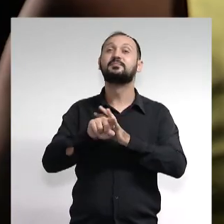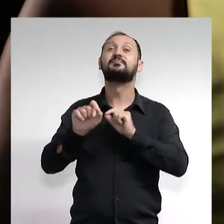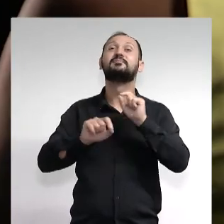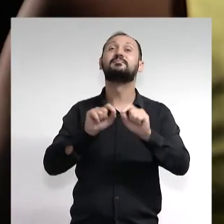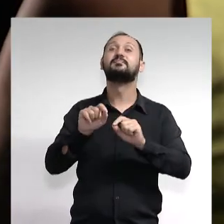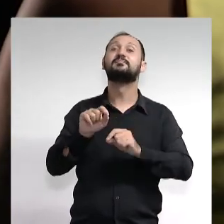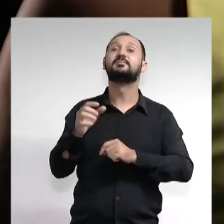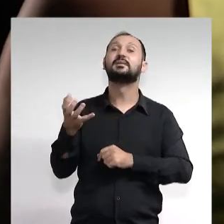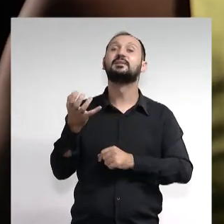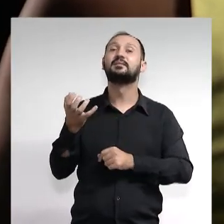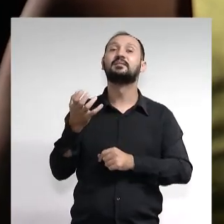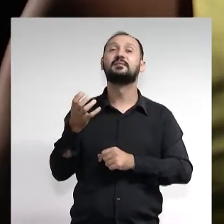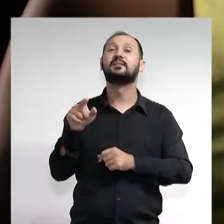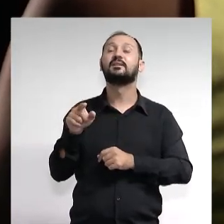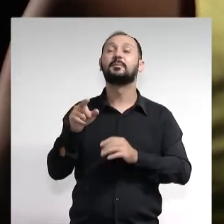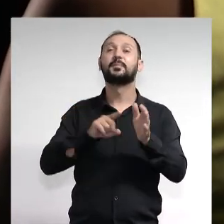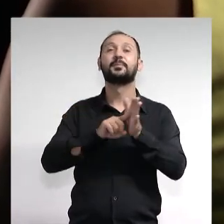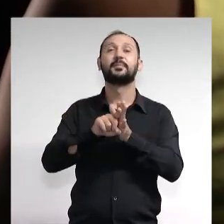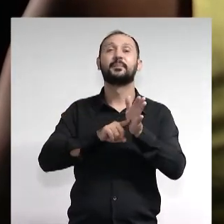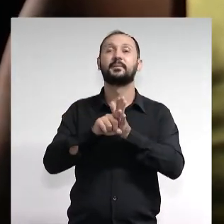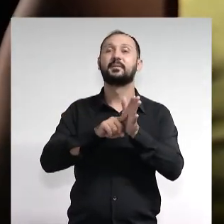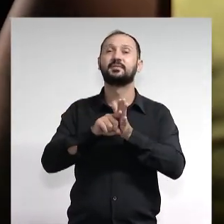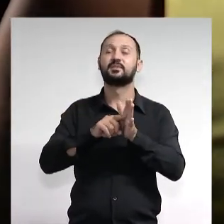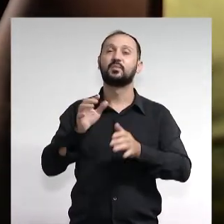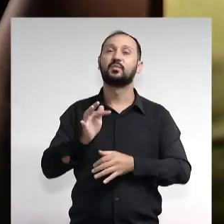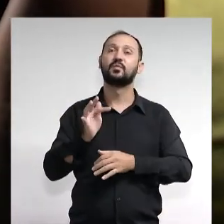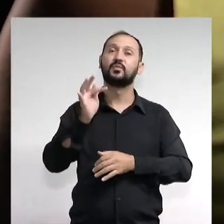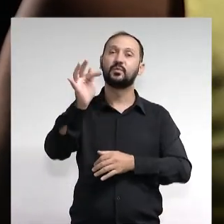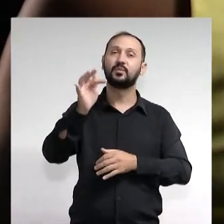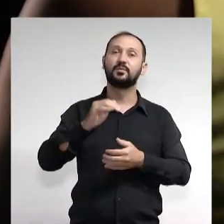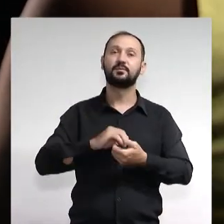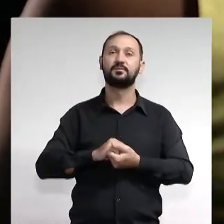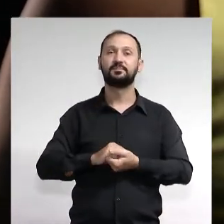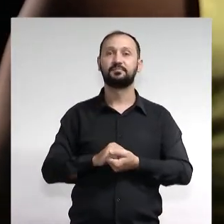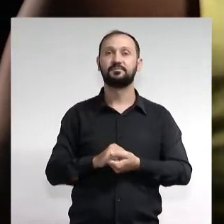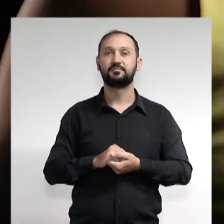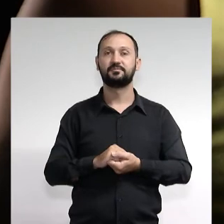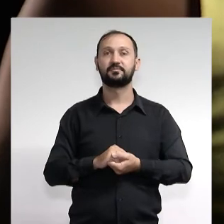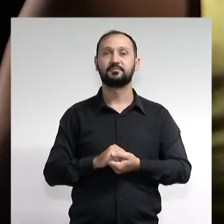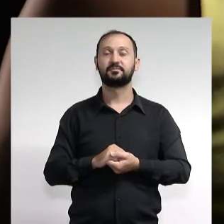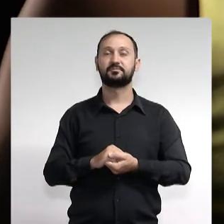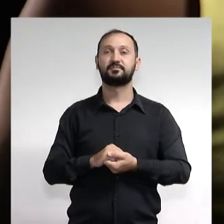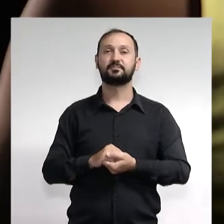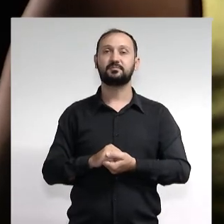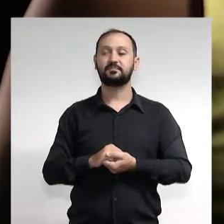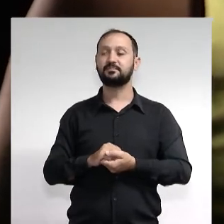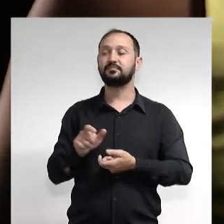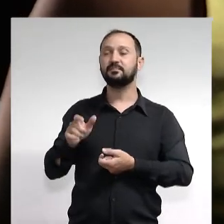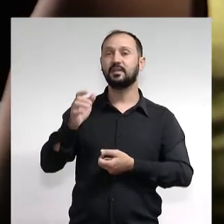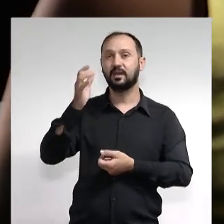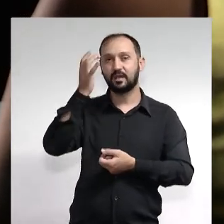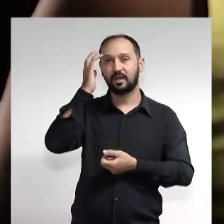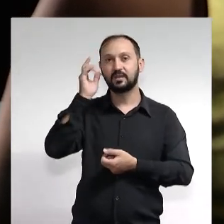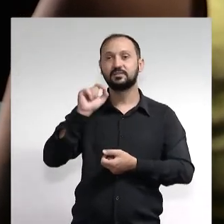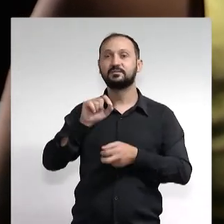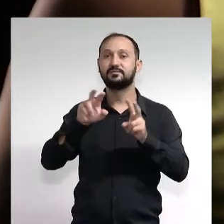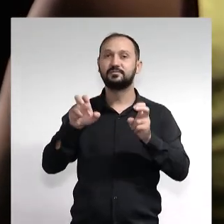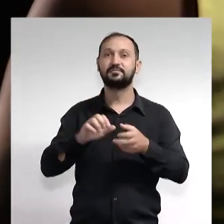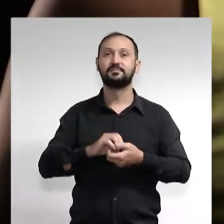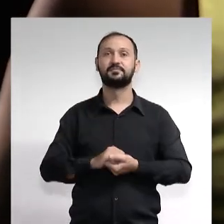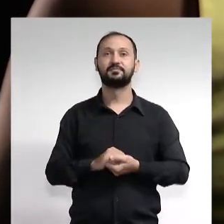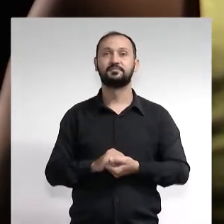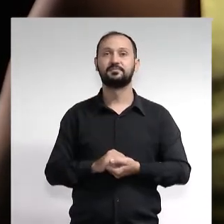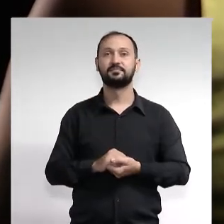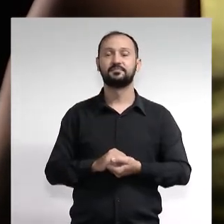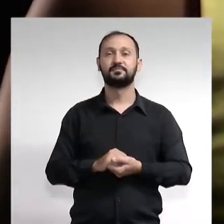outra pesquisa que a senhora vai fazer, o que dá para pesquisar daqui para frente, já feitas as considerações que a senhora fez